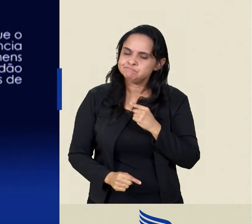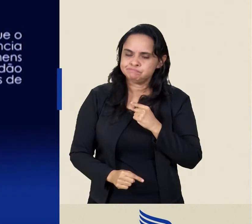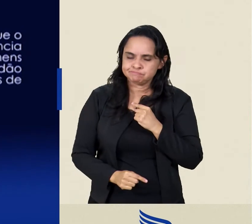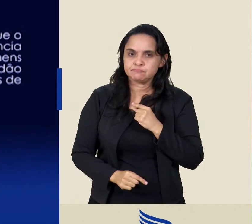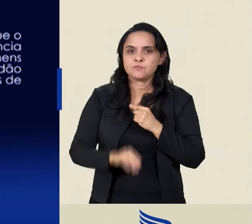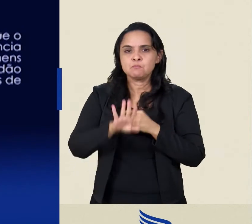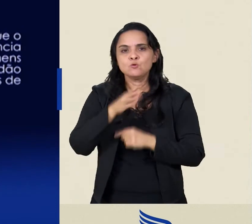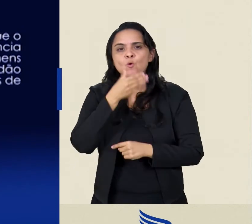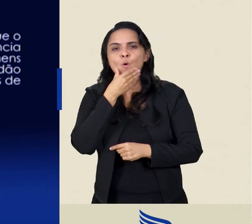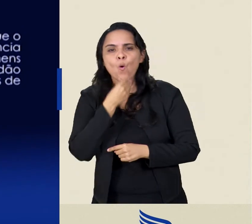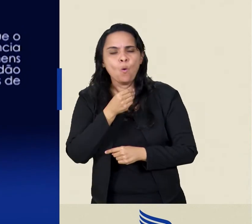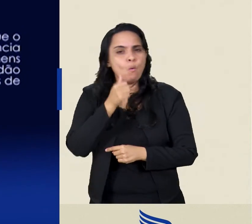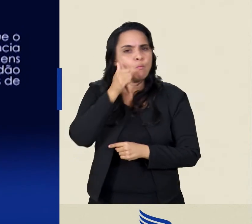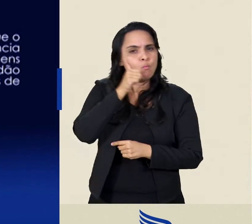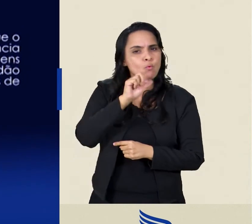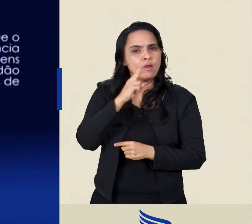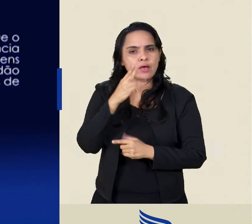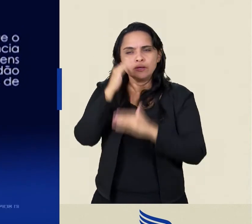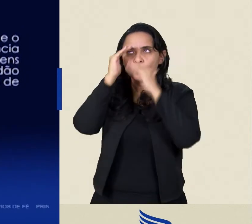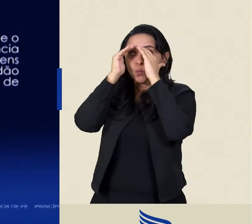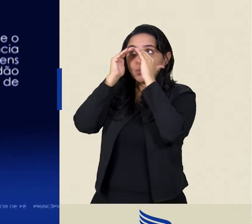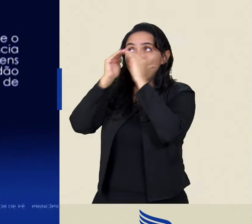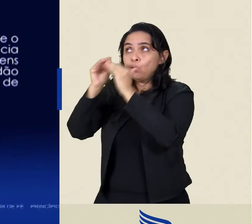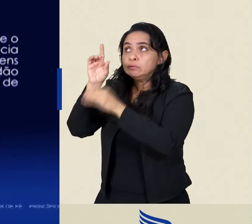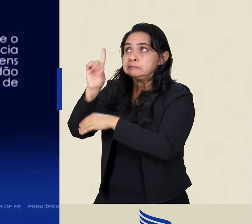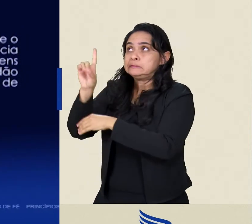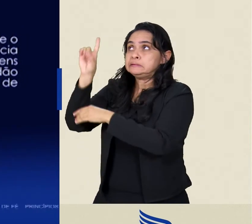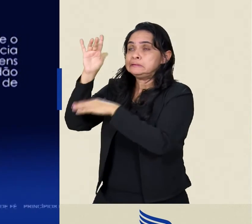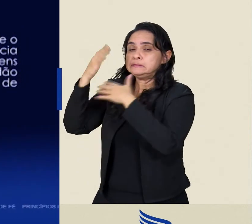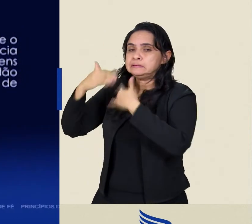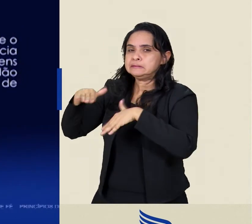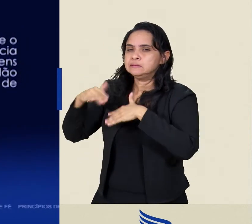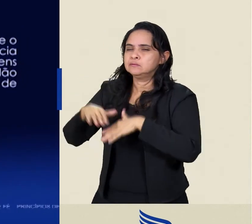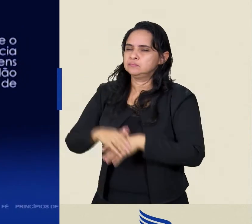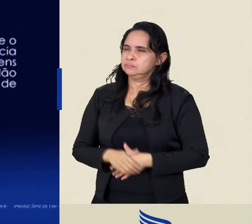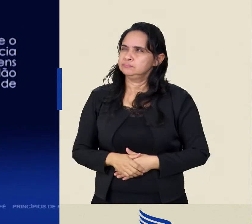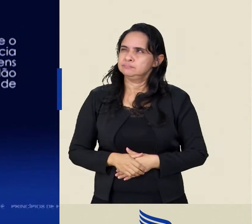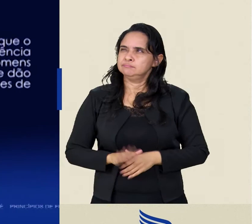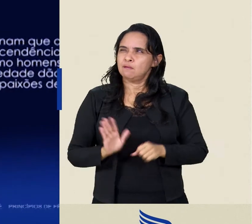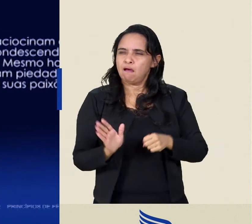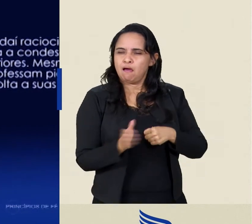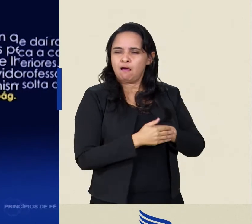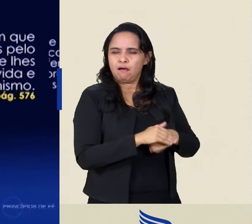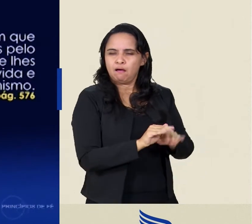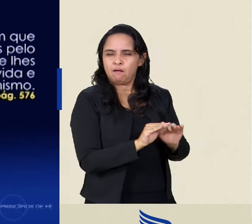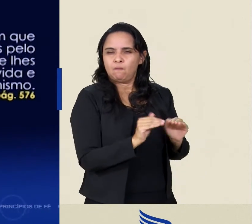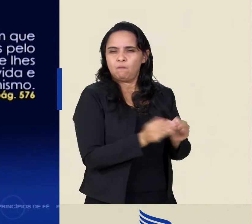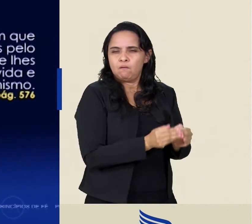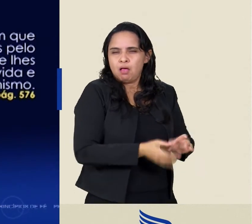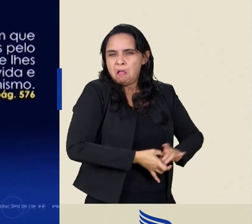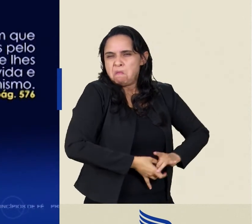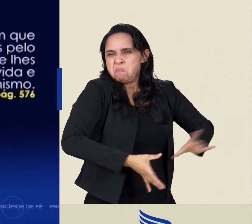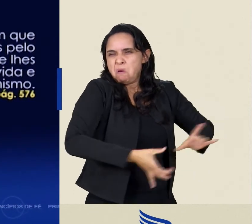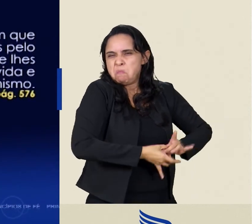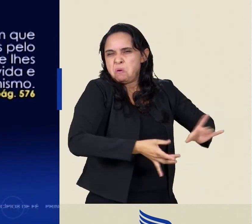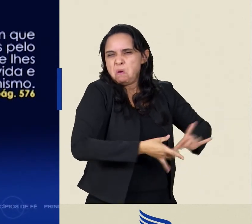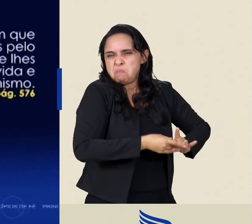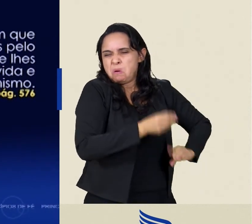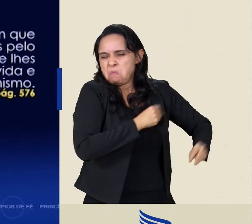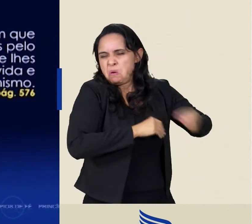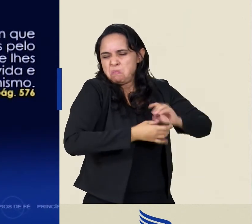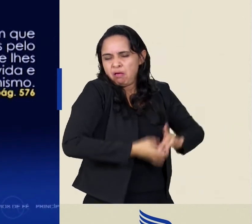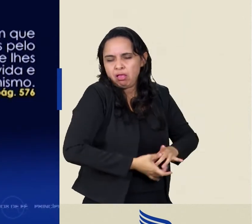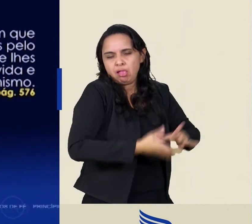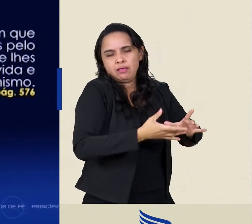Mesmo homens e mulheres que professam piedade dão rédea solta às suas paixões de concupiscência e